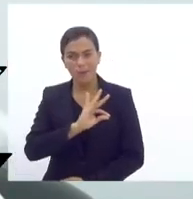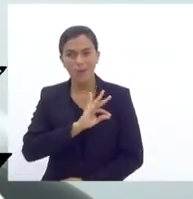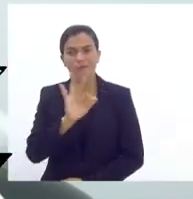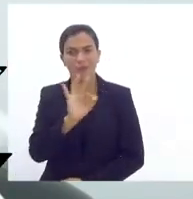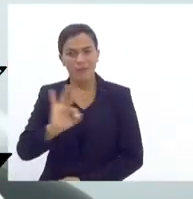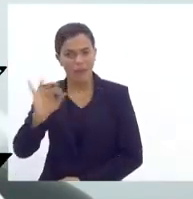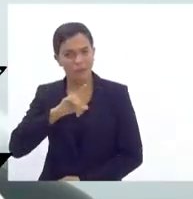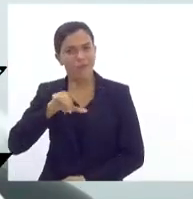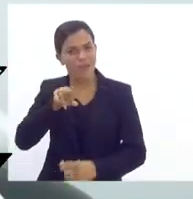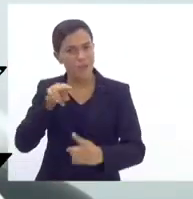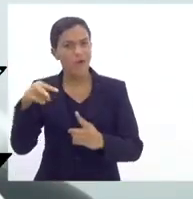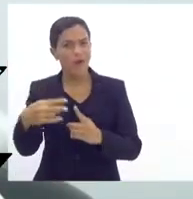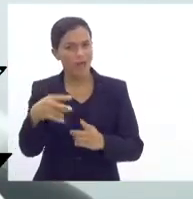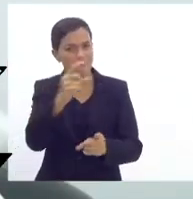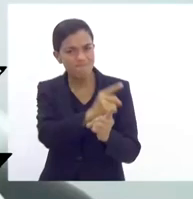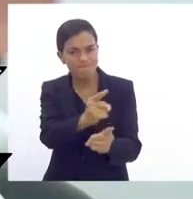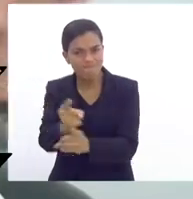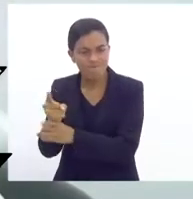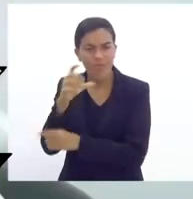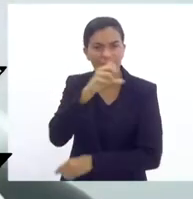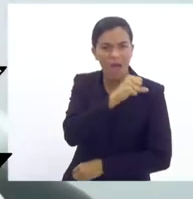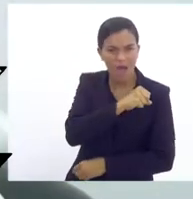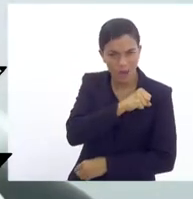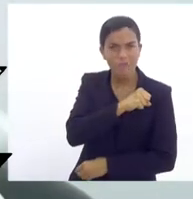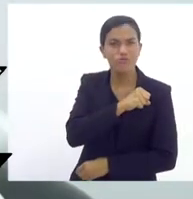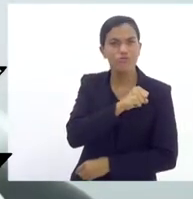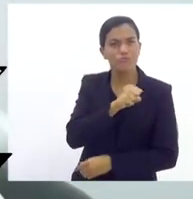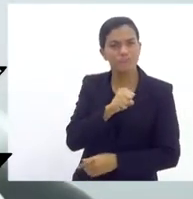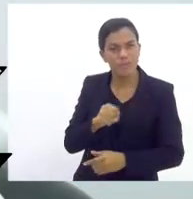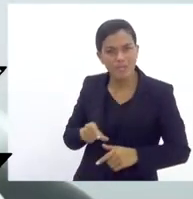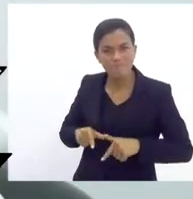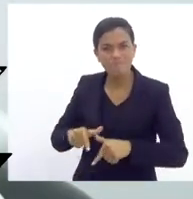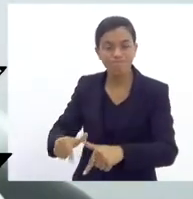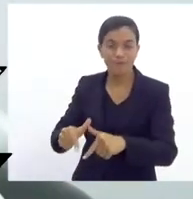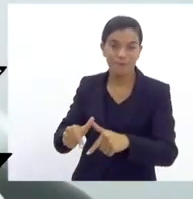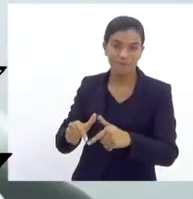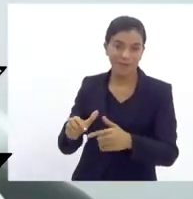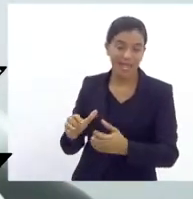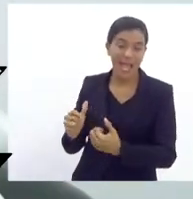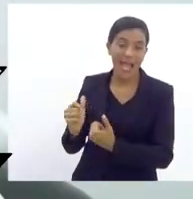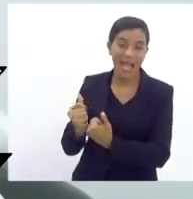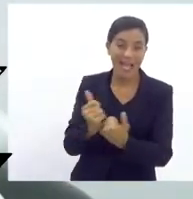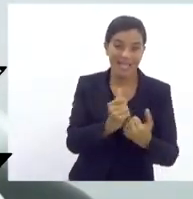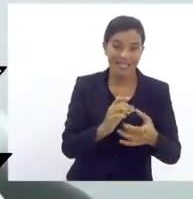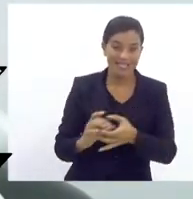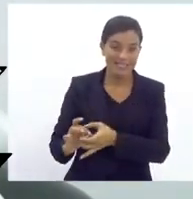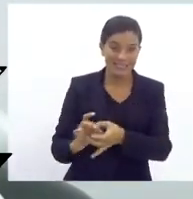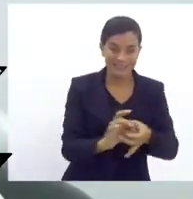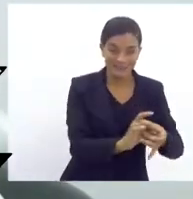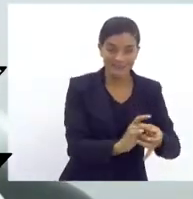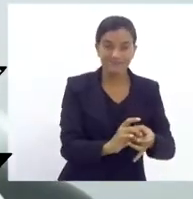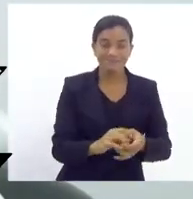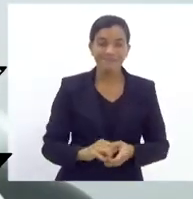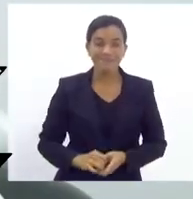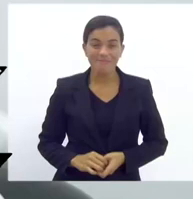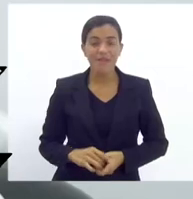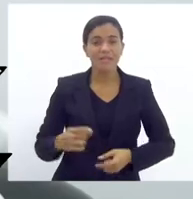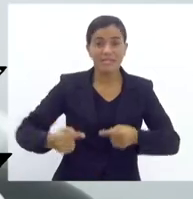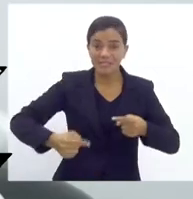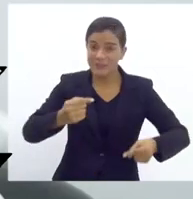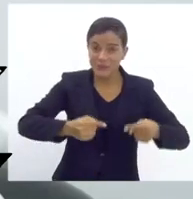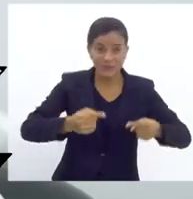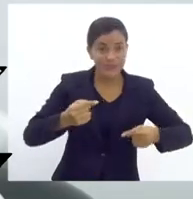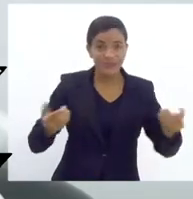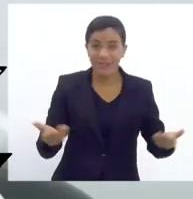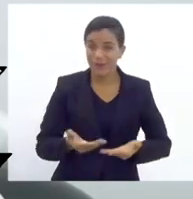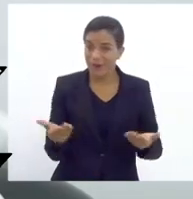tem esse olhar identifique rapidamente acione a rede Exatamente é um termo de cooperação que está sendo discutido